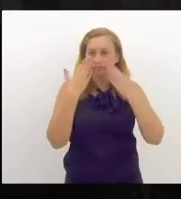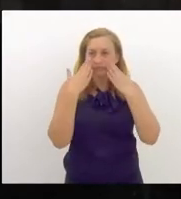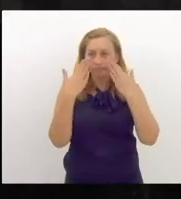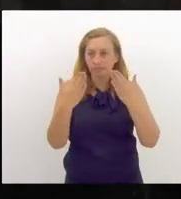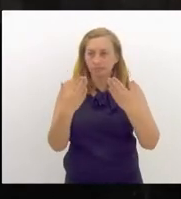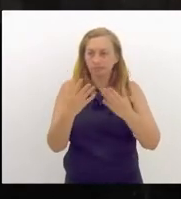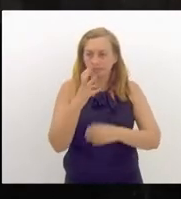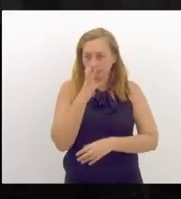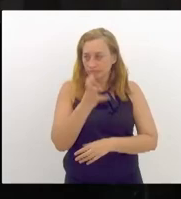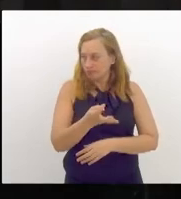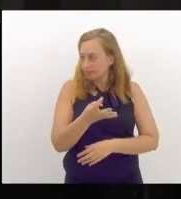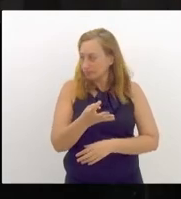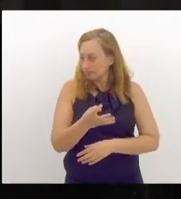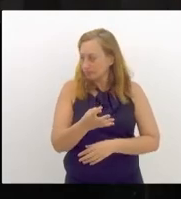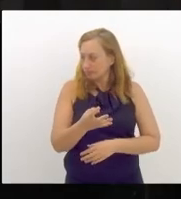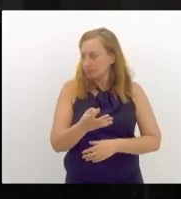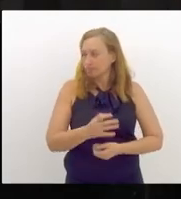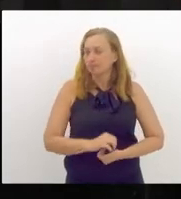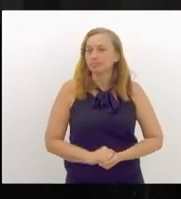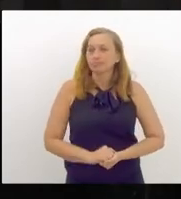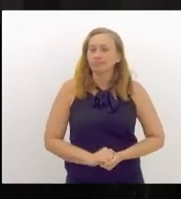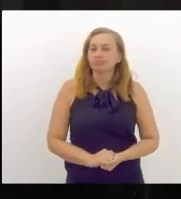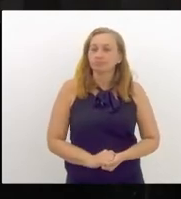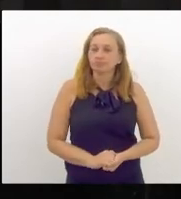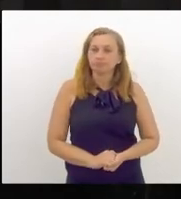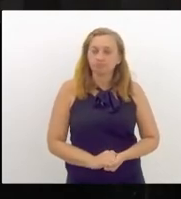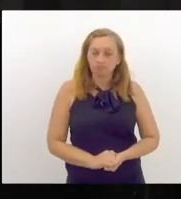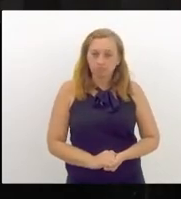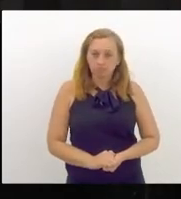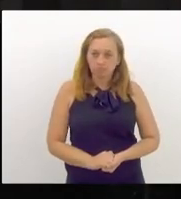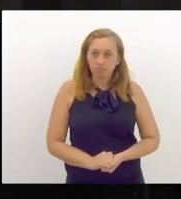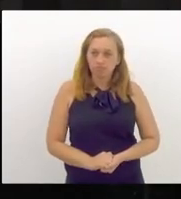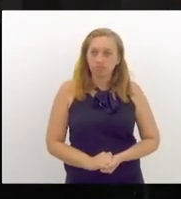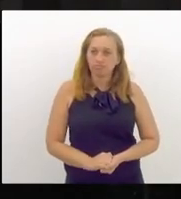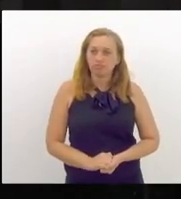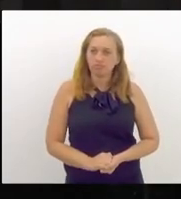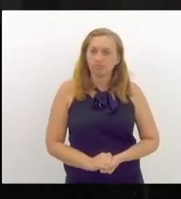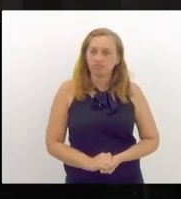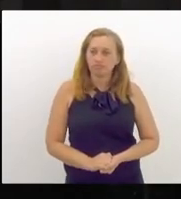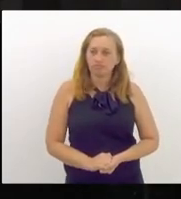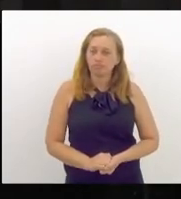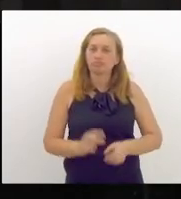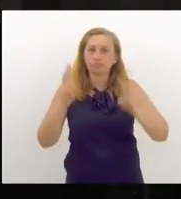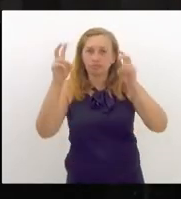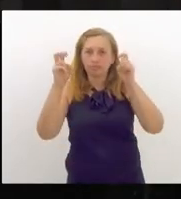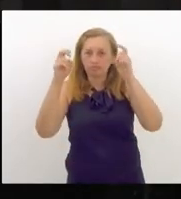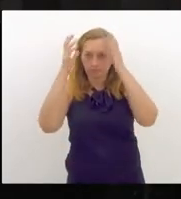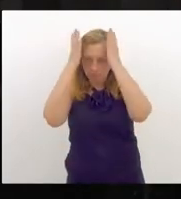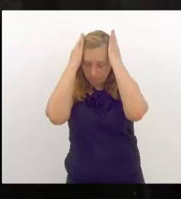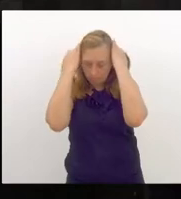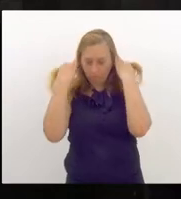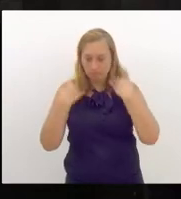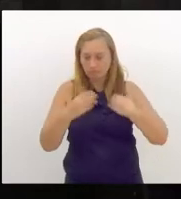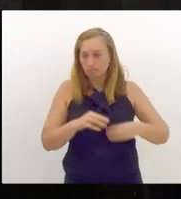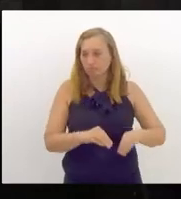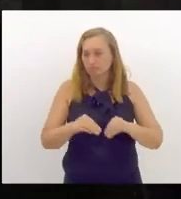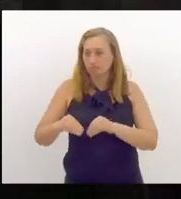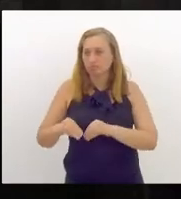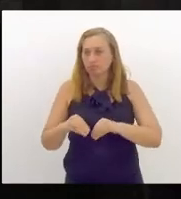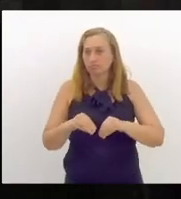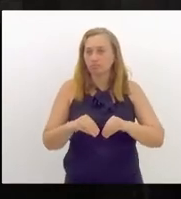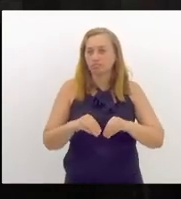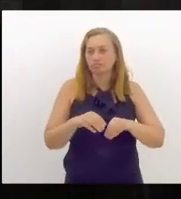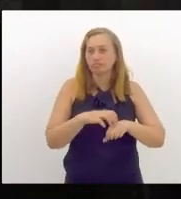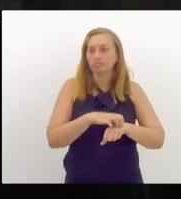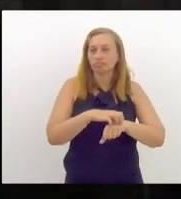essa denúncia isso em termos de denúncia é na questão do deslocamento da mobilidade